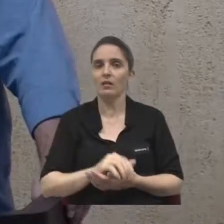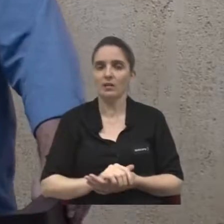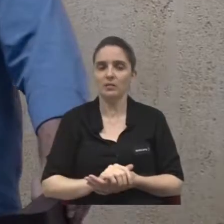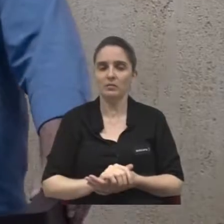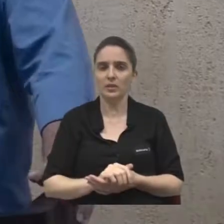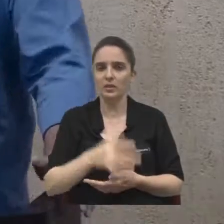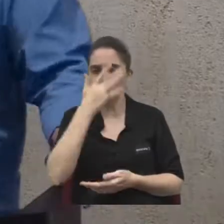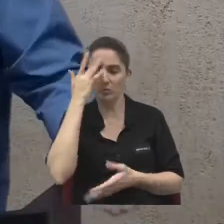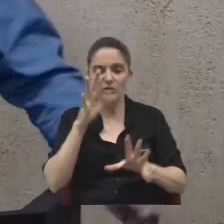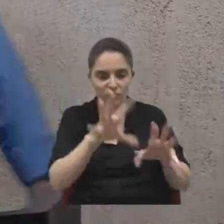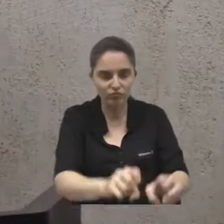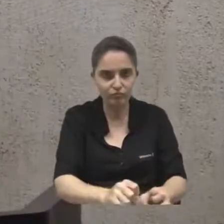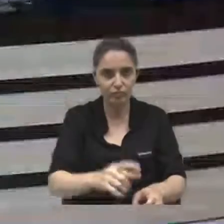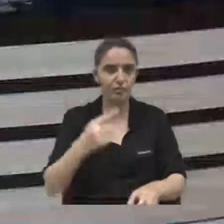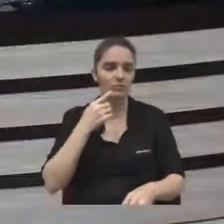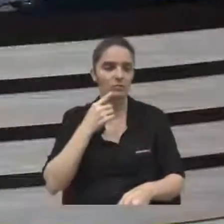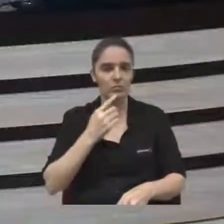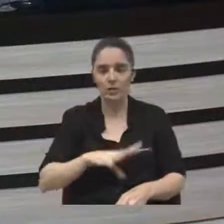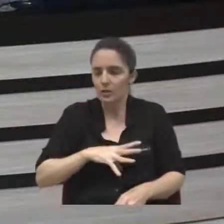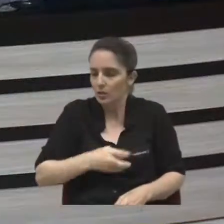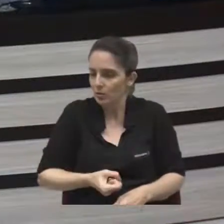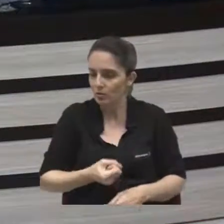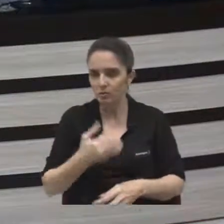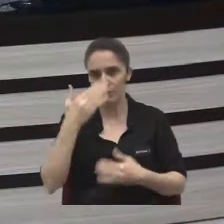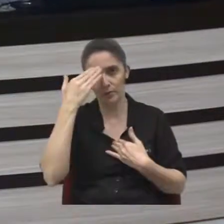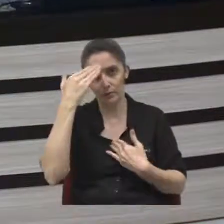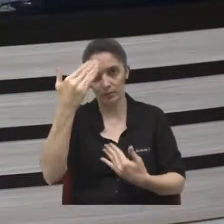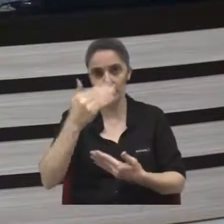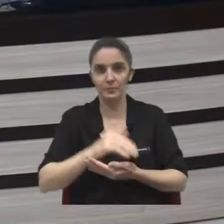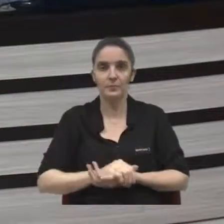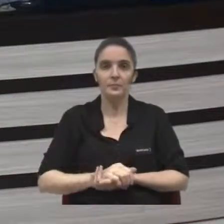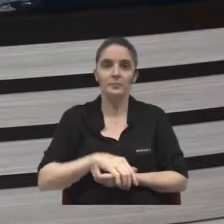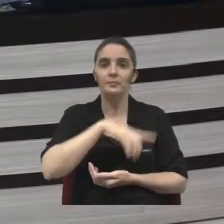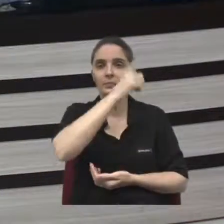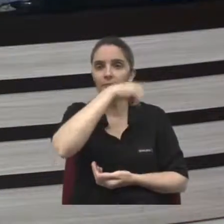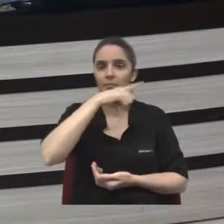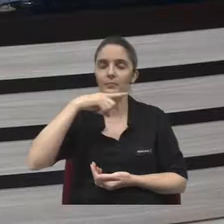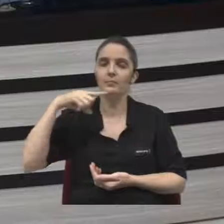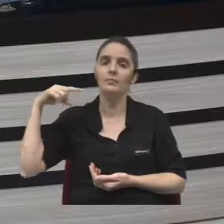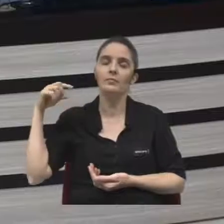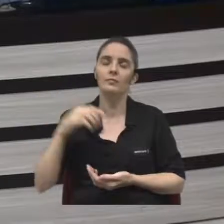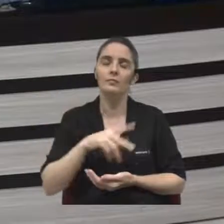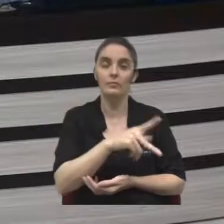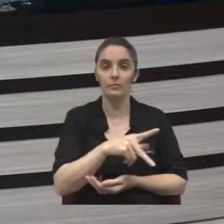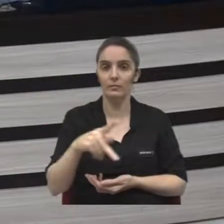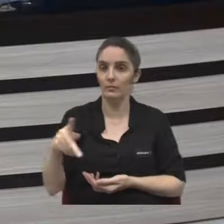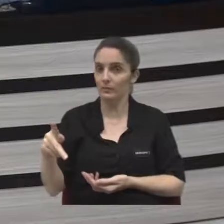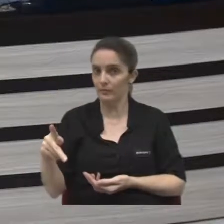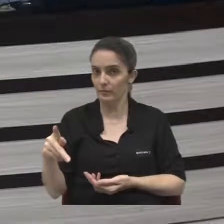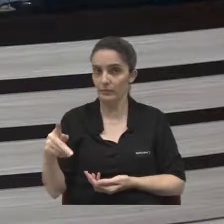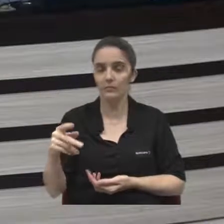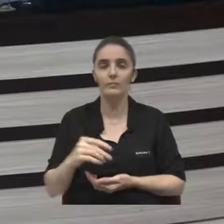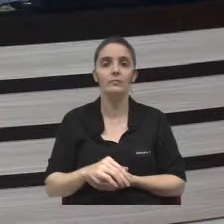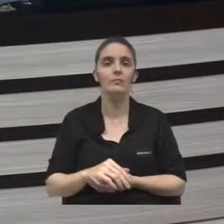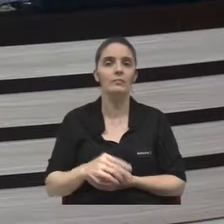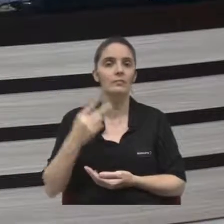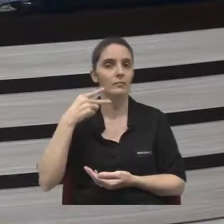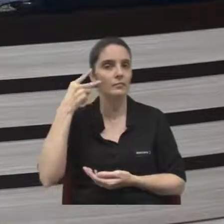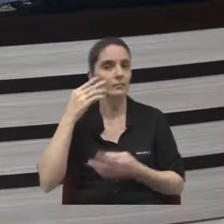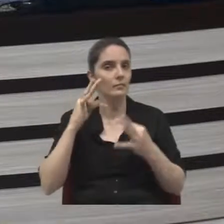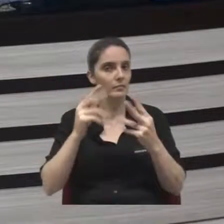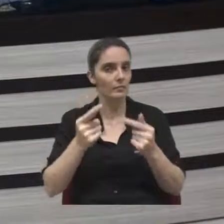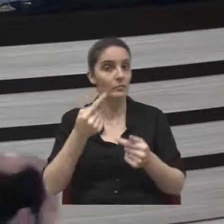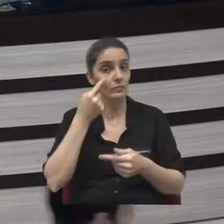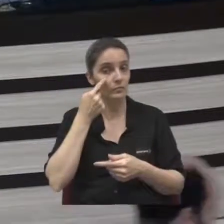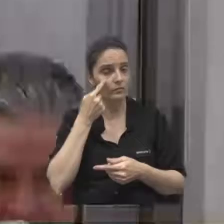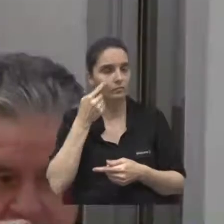presidente. Obrigado pelo tempo. Vereadora doutora Mayra Costa. Senhor presidente, nobres colegas, a todos que nos assistem, nos